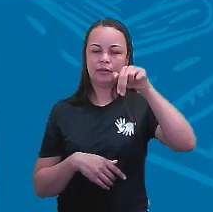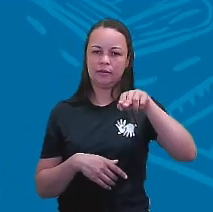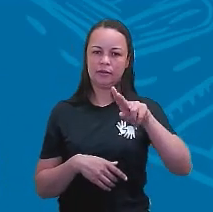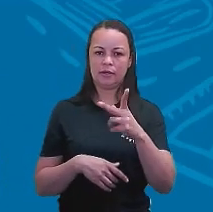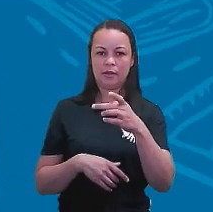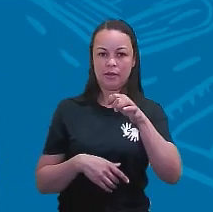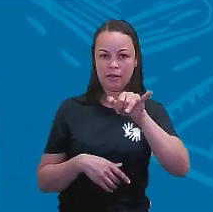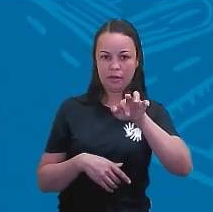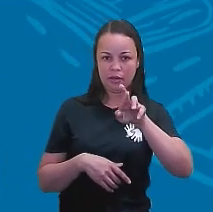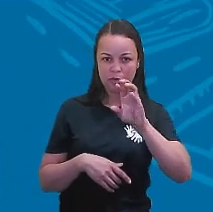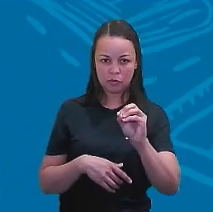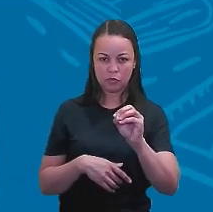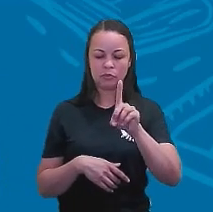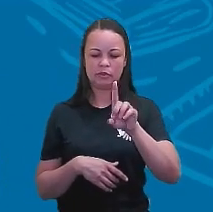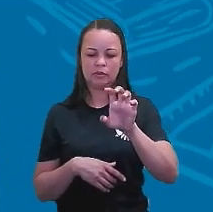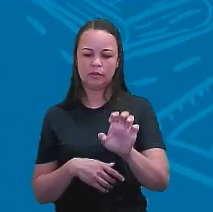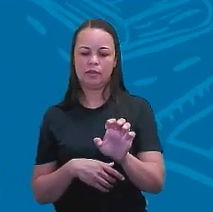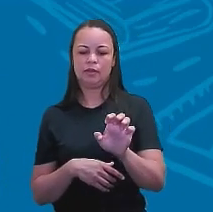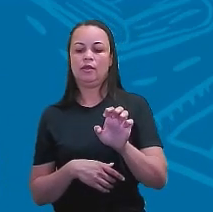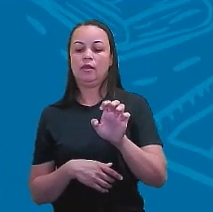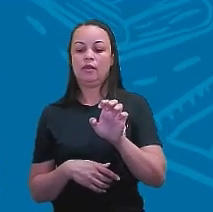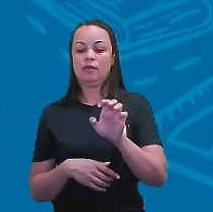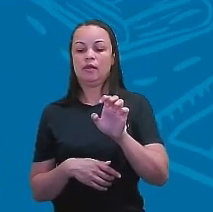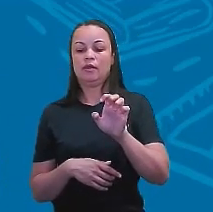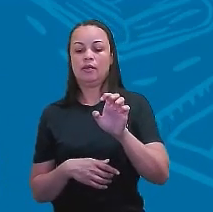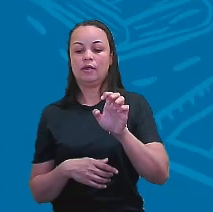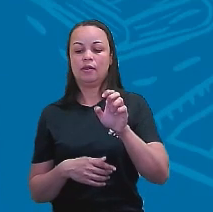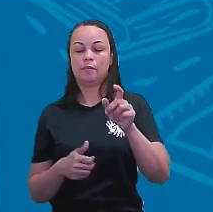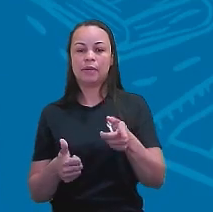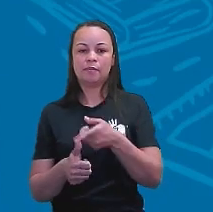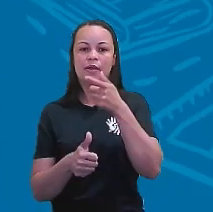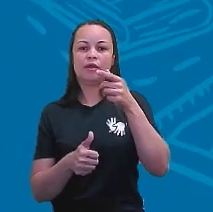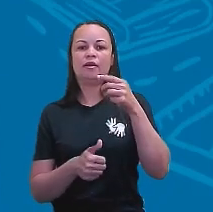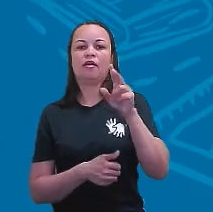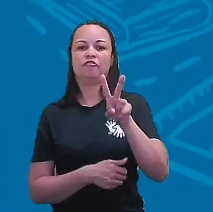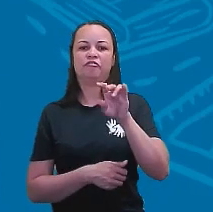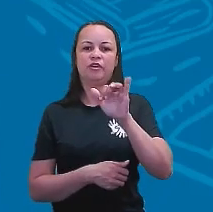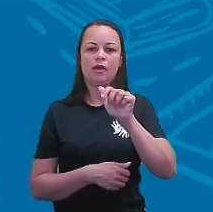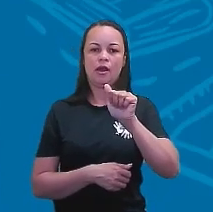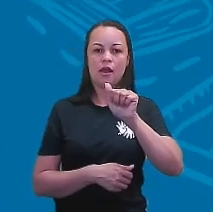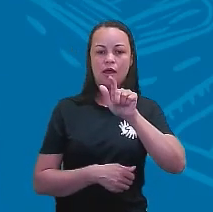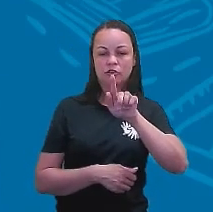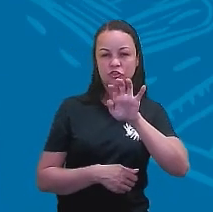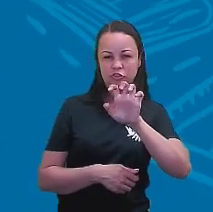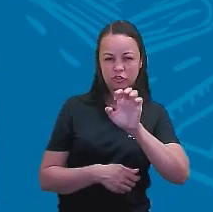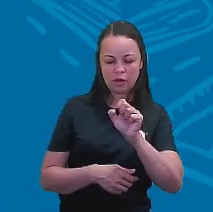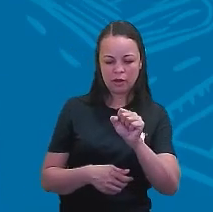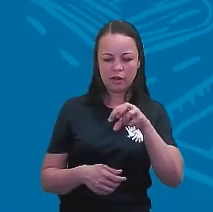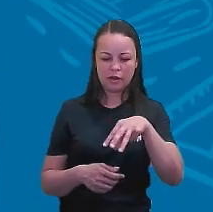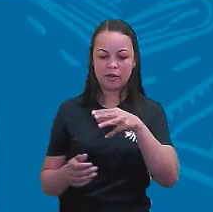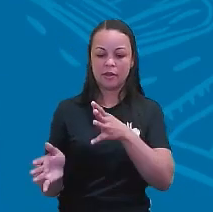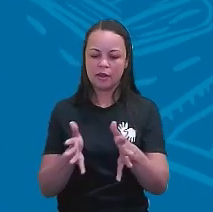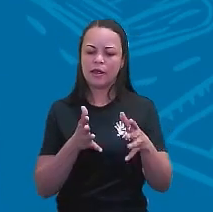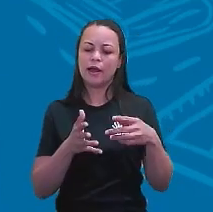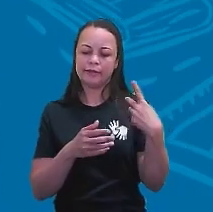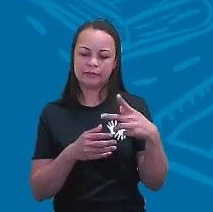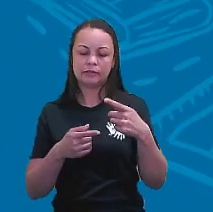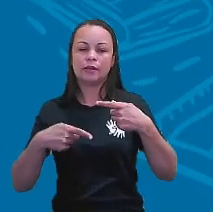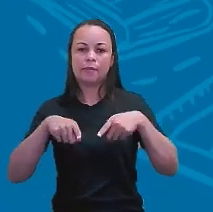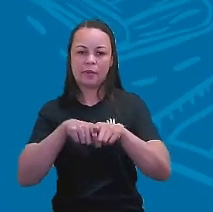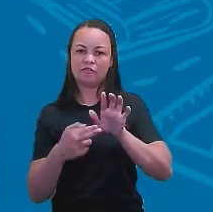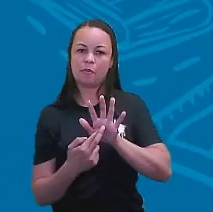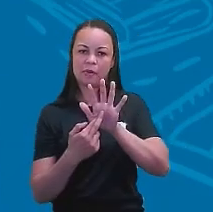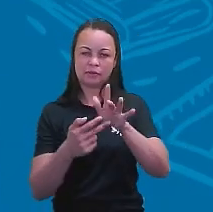dos Homens, também, gente, nesse mesmo ano. E aí é uma peça também que é apresentada no Teatro Bela